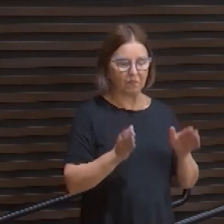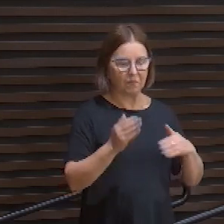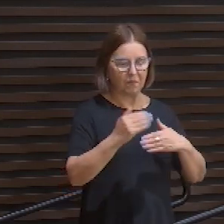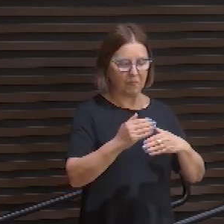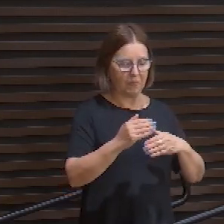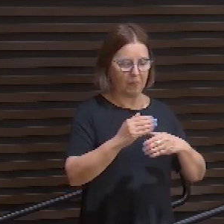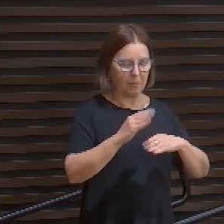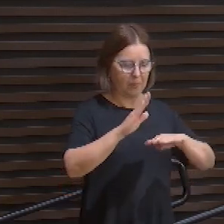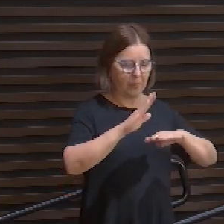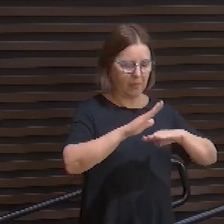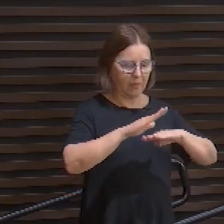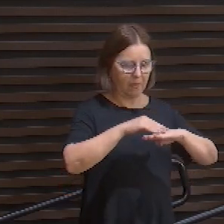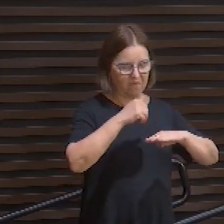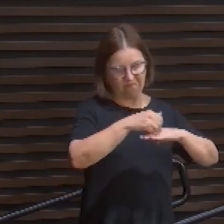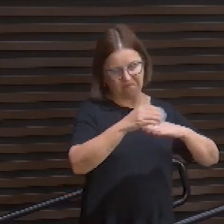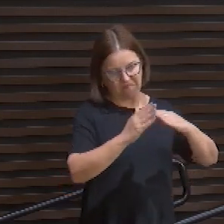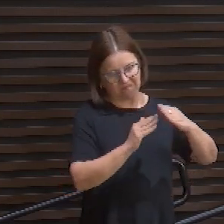fora.